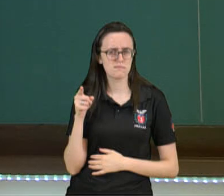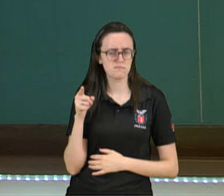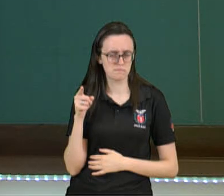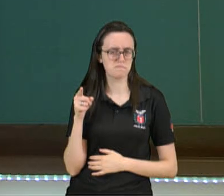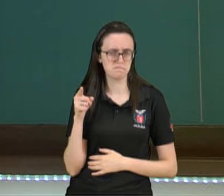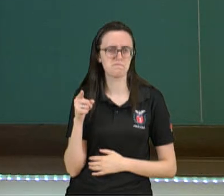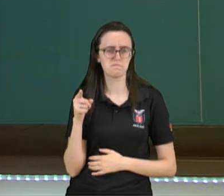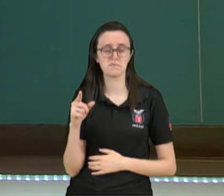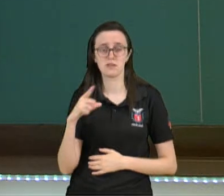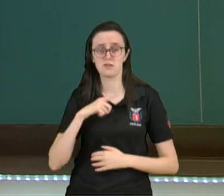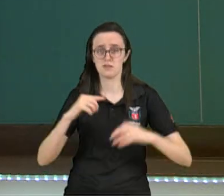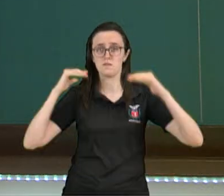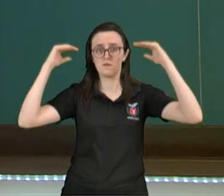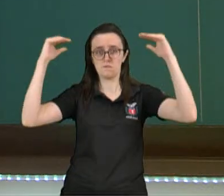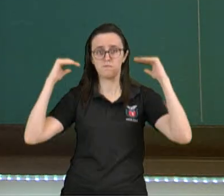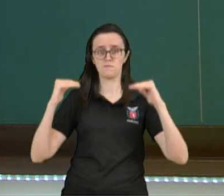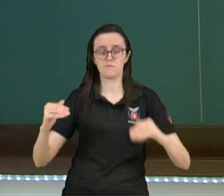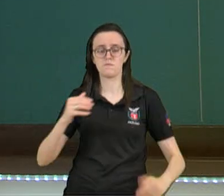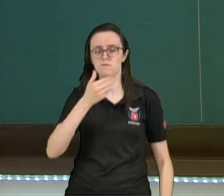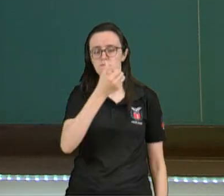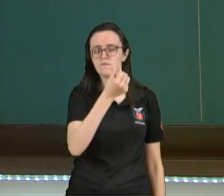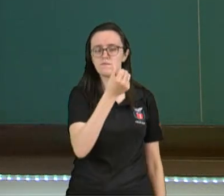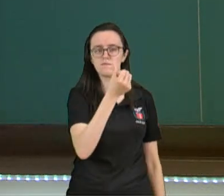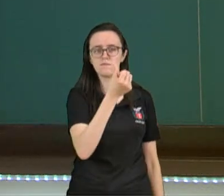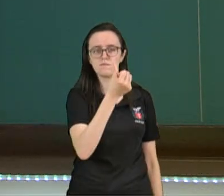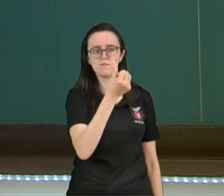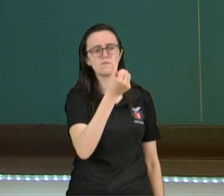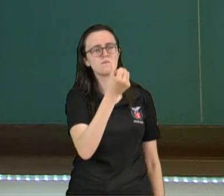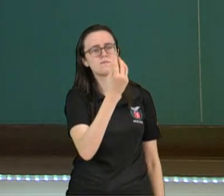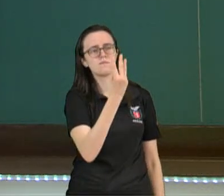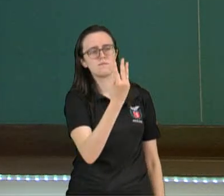foi essa taxa de 63%,